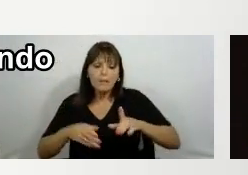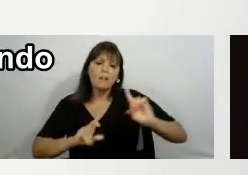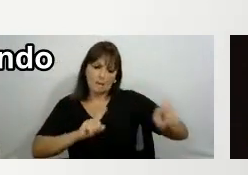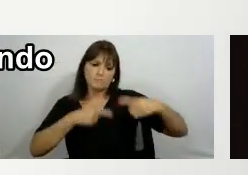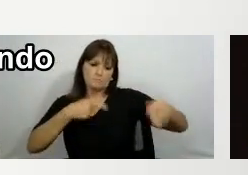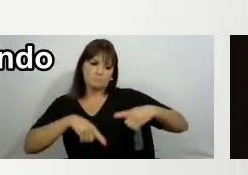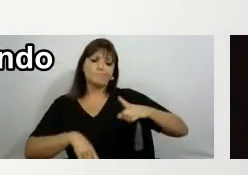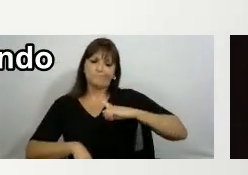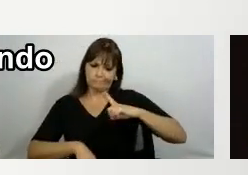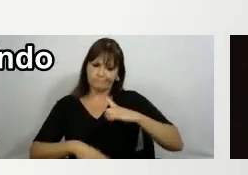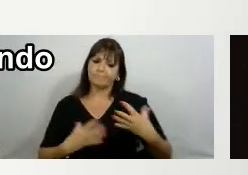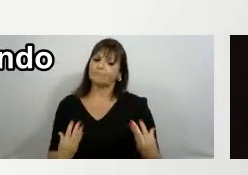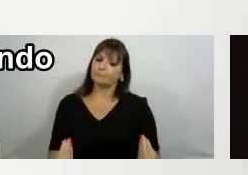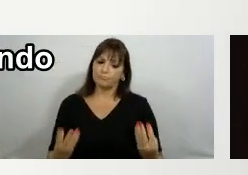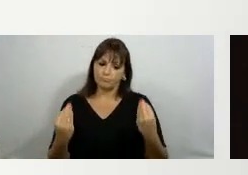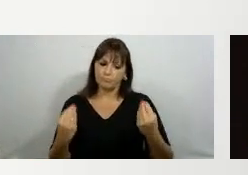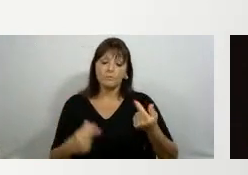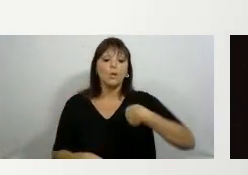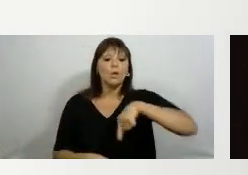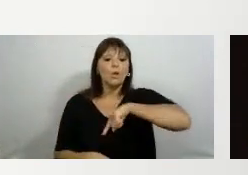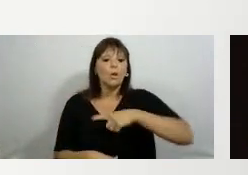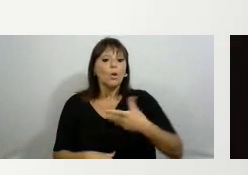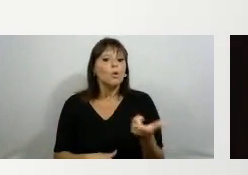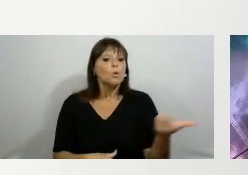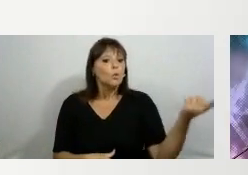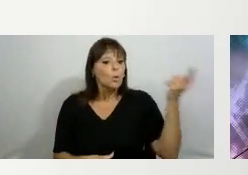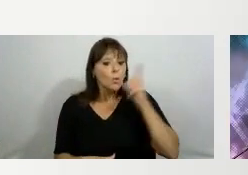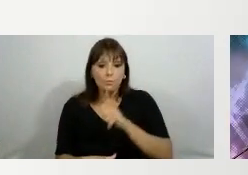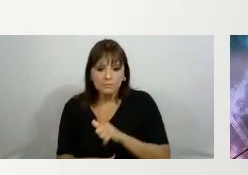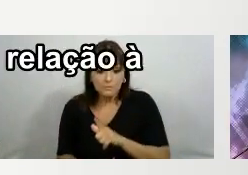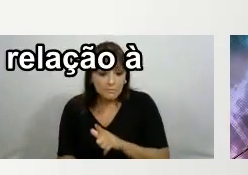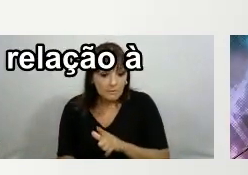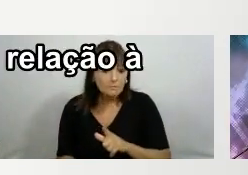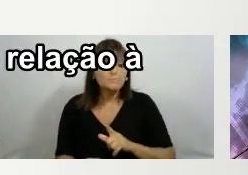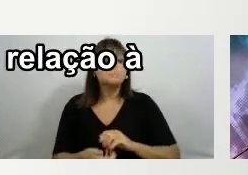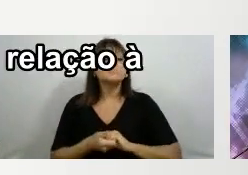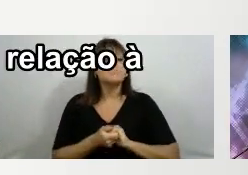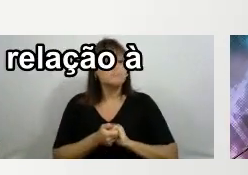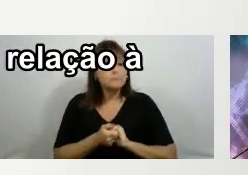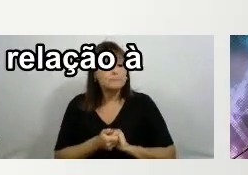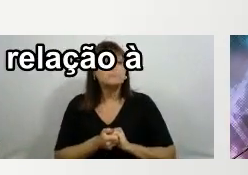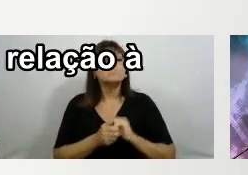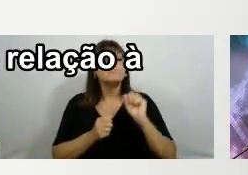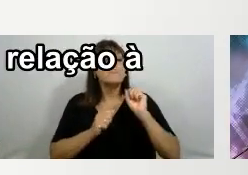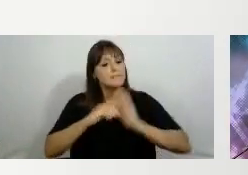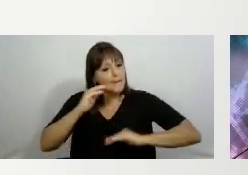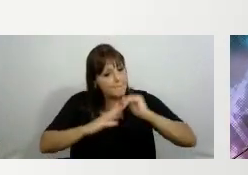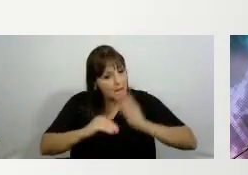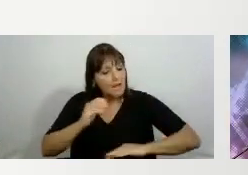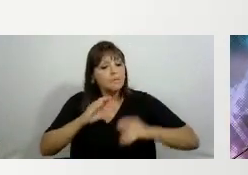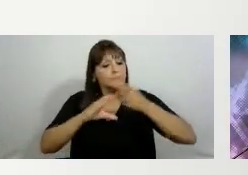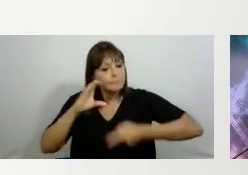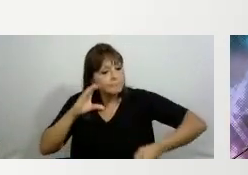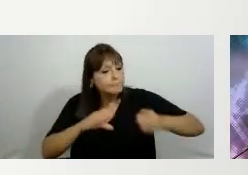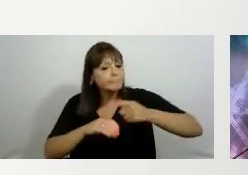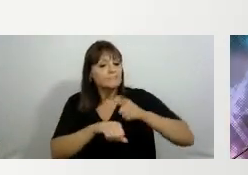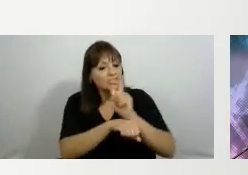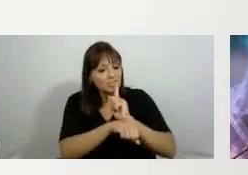desafio. Mas a gente está conseguindo executar esse ciclo de gestão do conhecimento com relação à acessibilidade